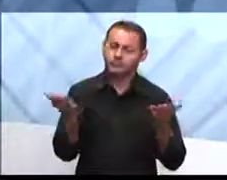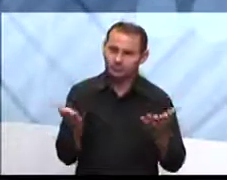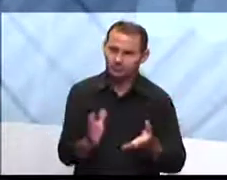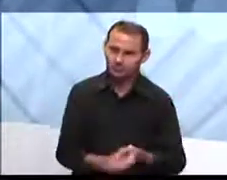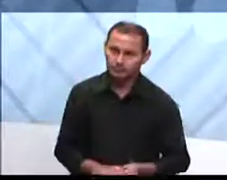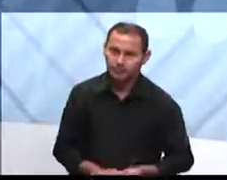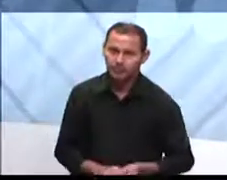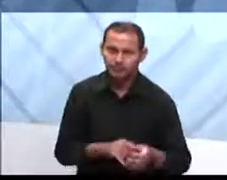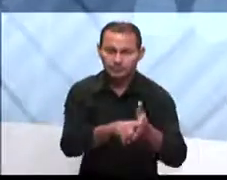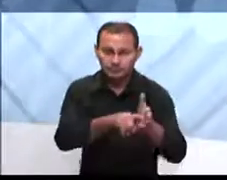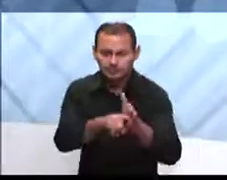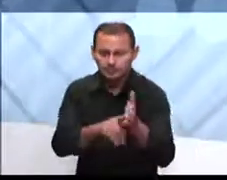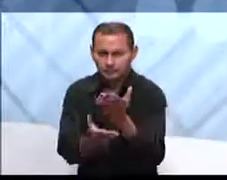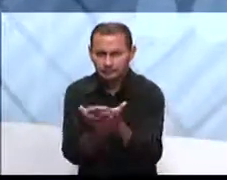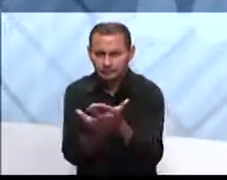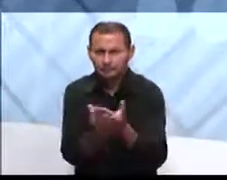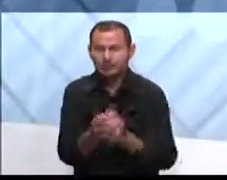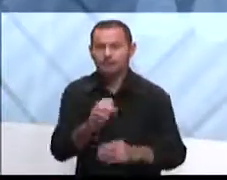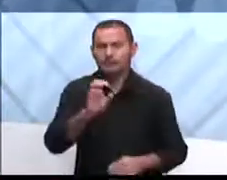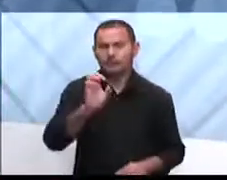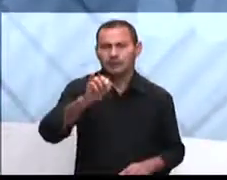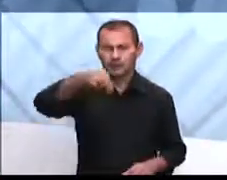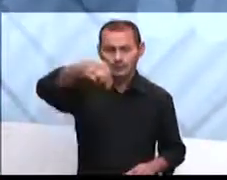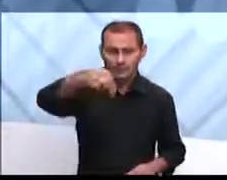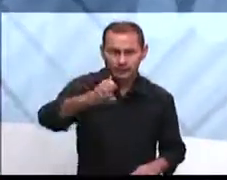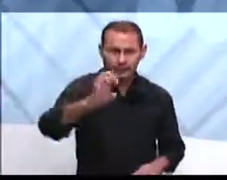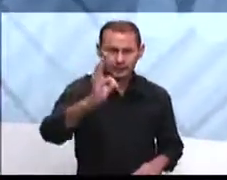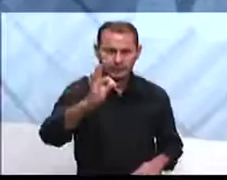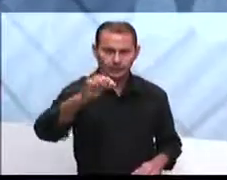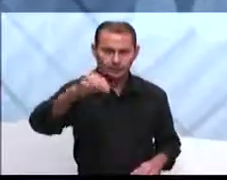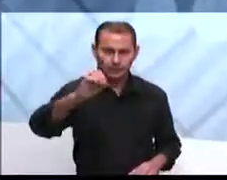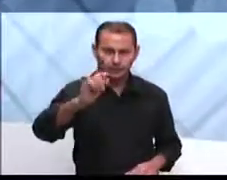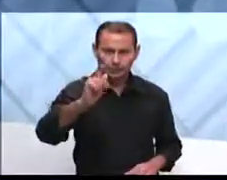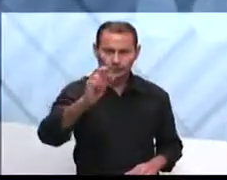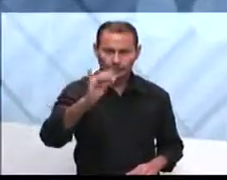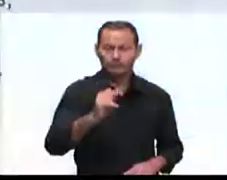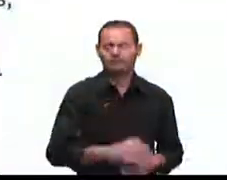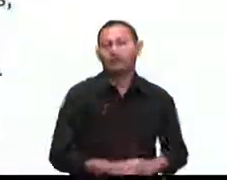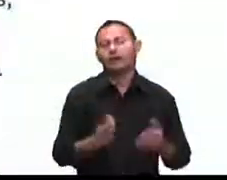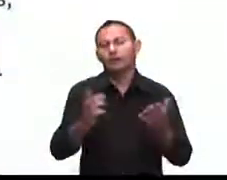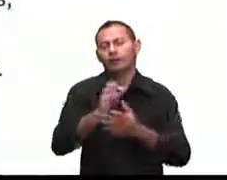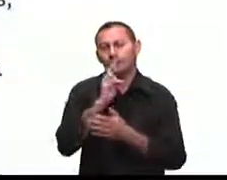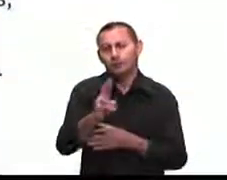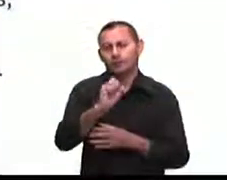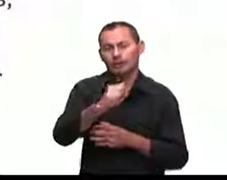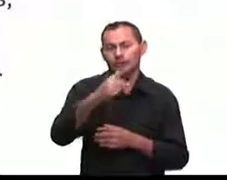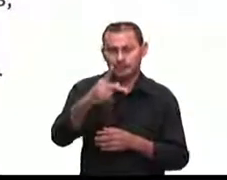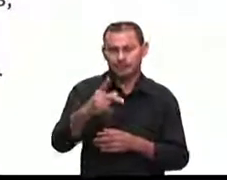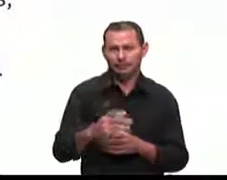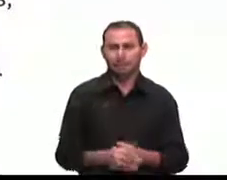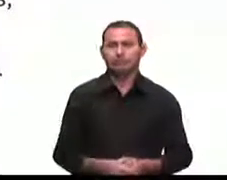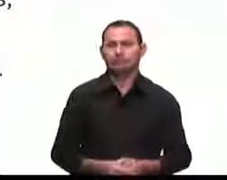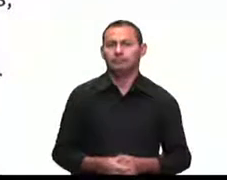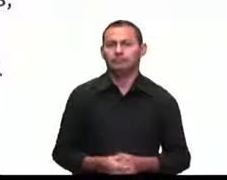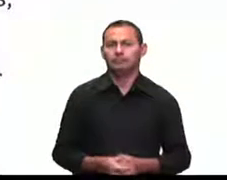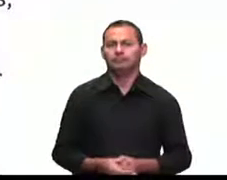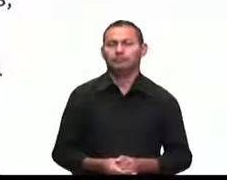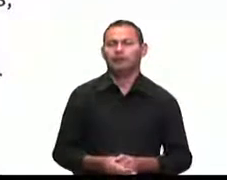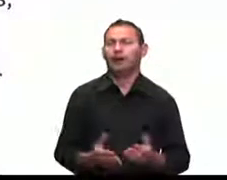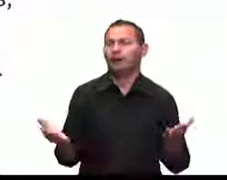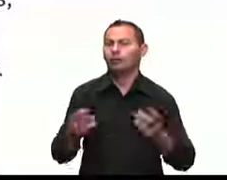é uma pesquisa netnográfica. E aí, resolvendo a nossa situação, agora sim,